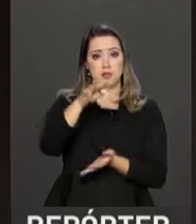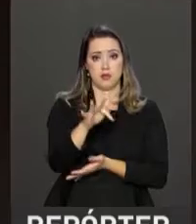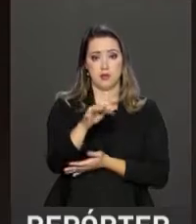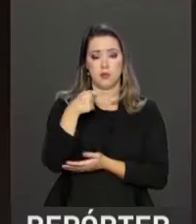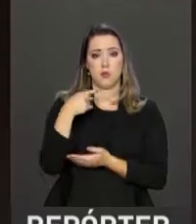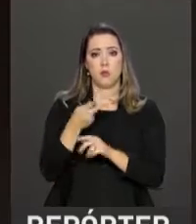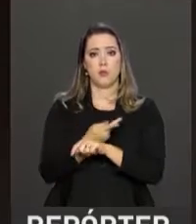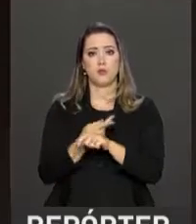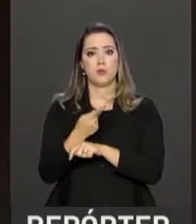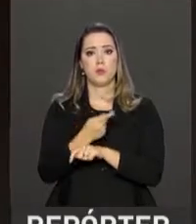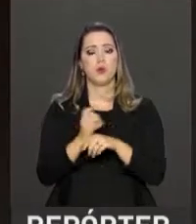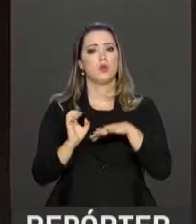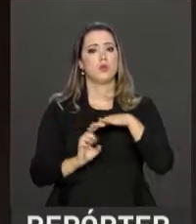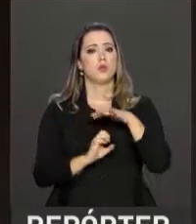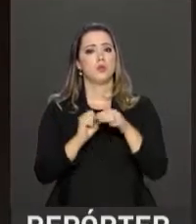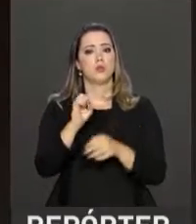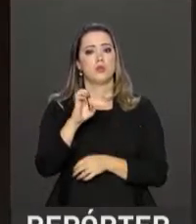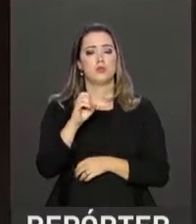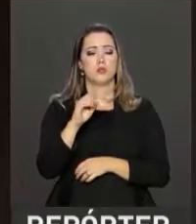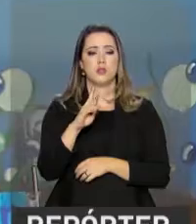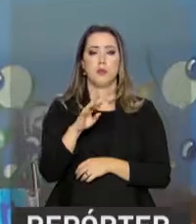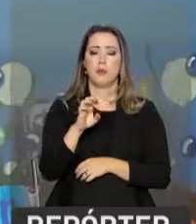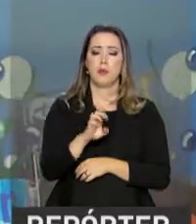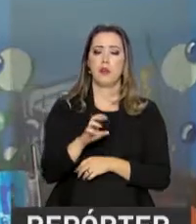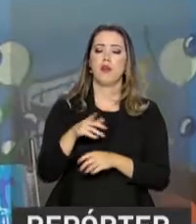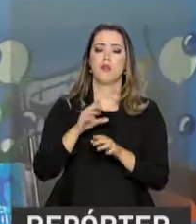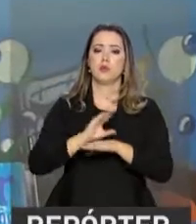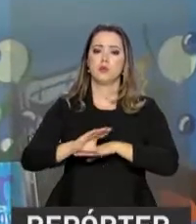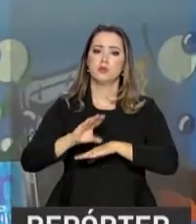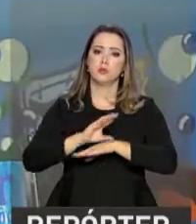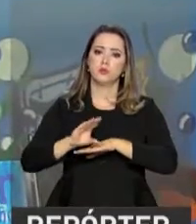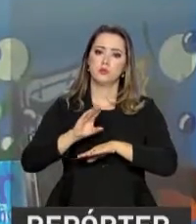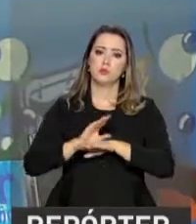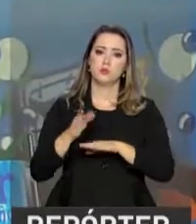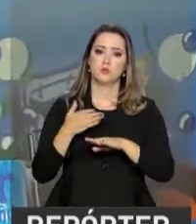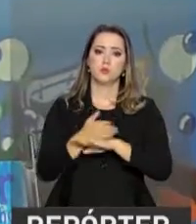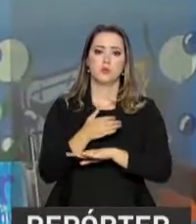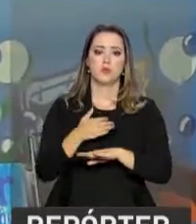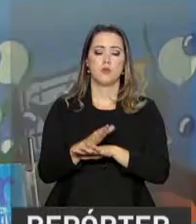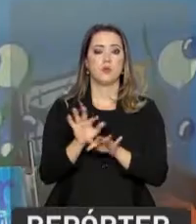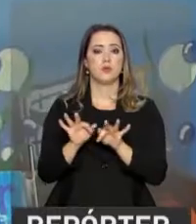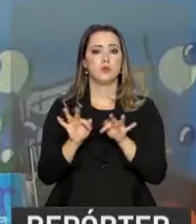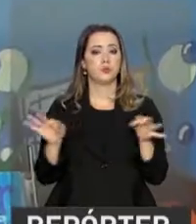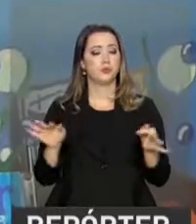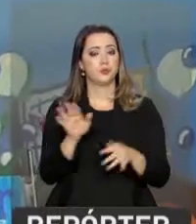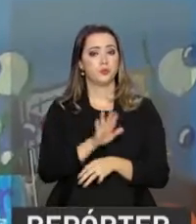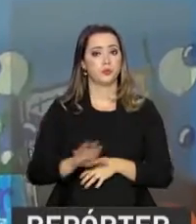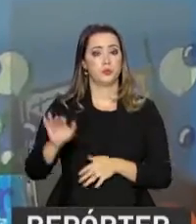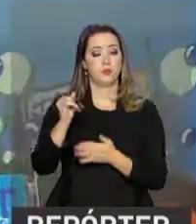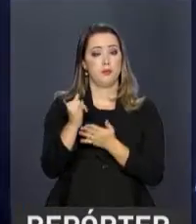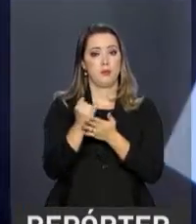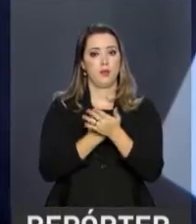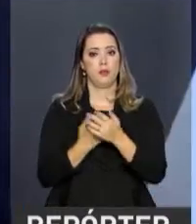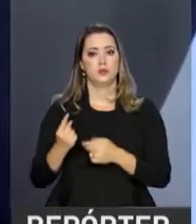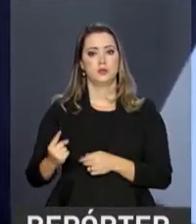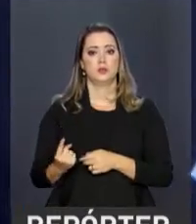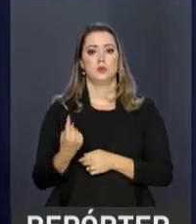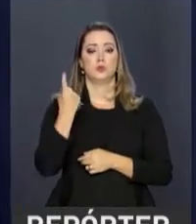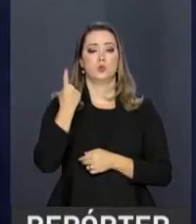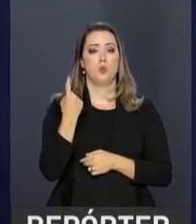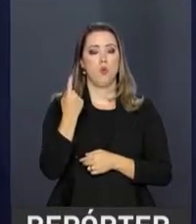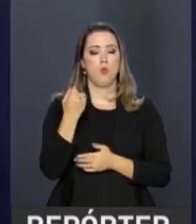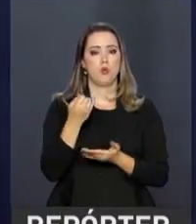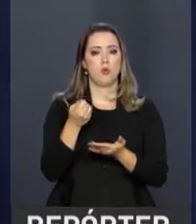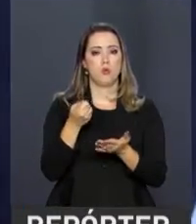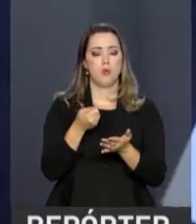fez cursos, virou microempreendedora individual e se inscreveu no Simples Nacional, regime de tributação que unifica 8 impostos para